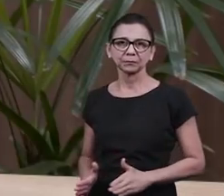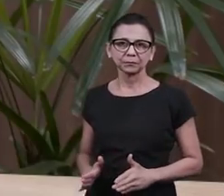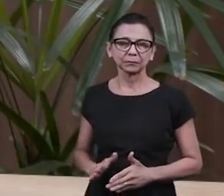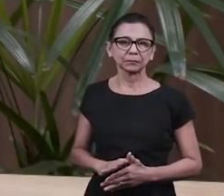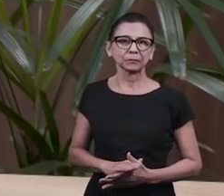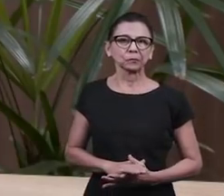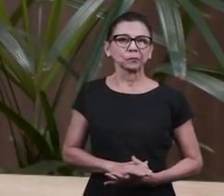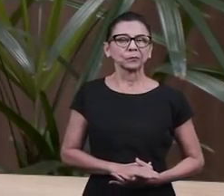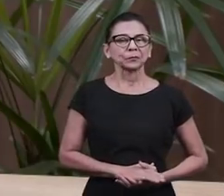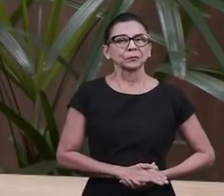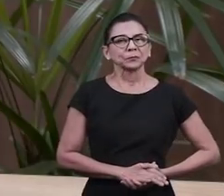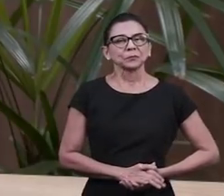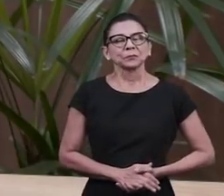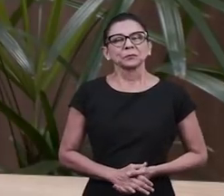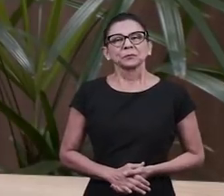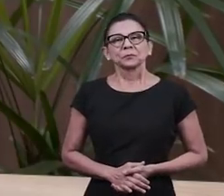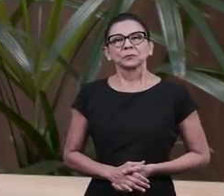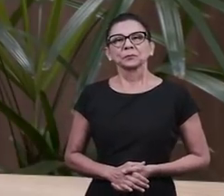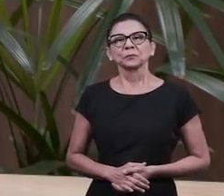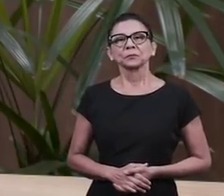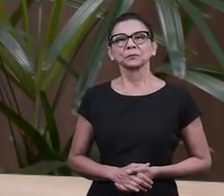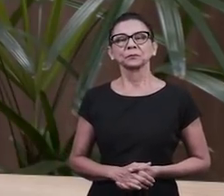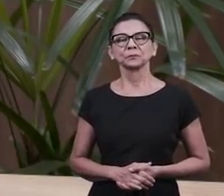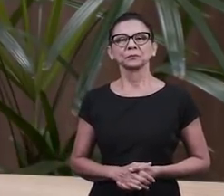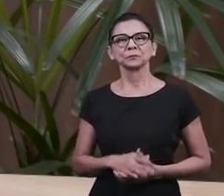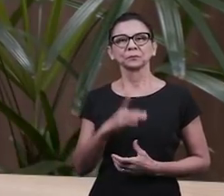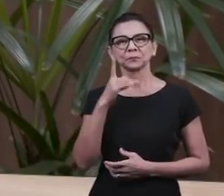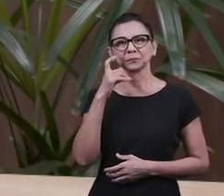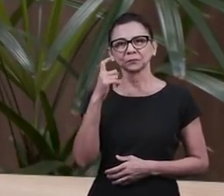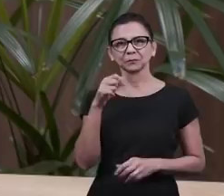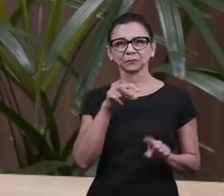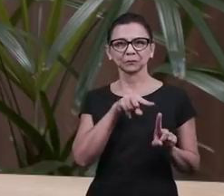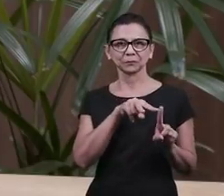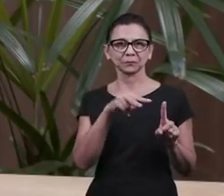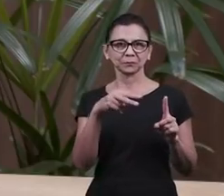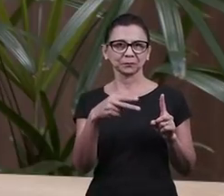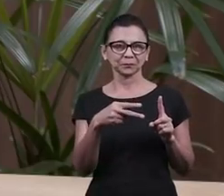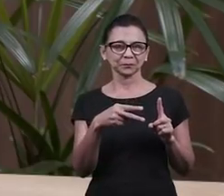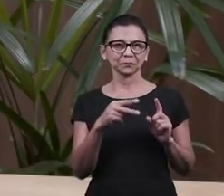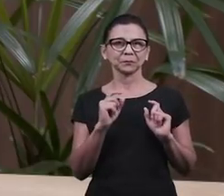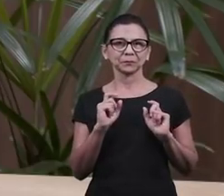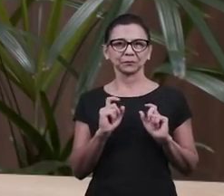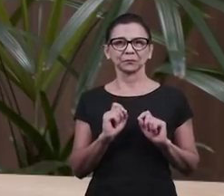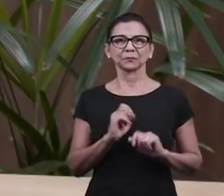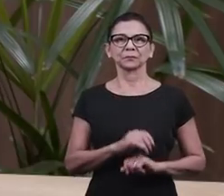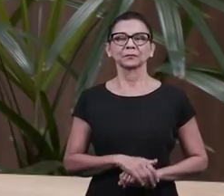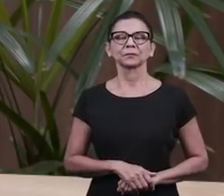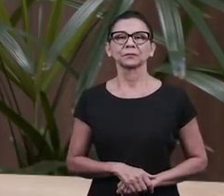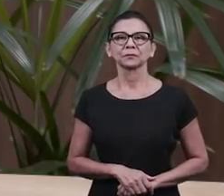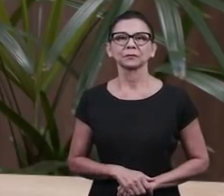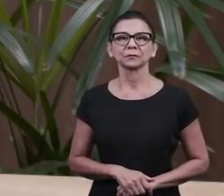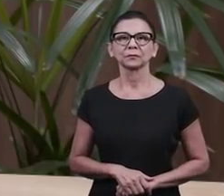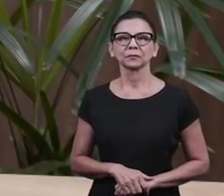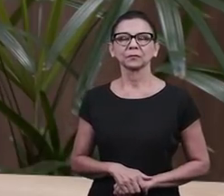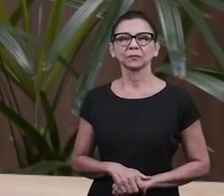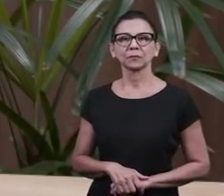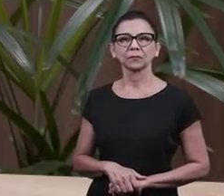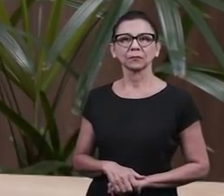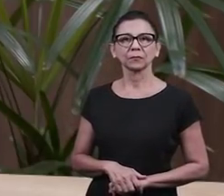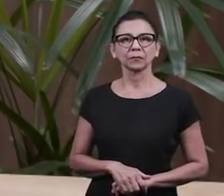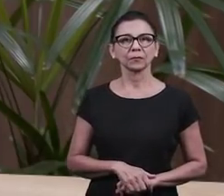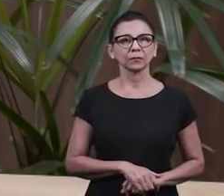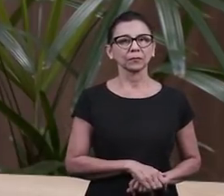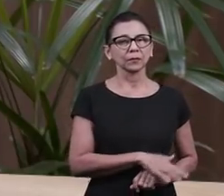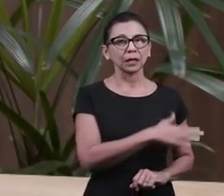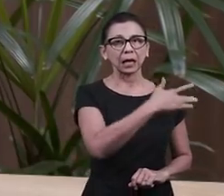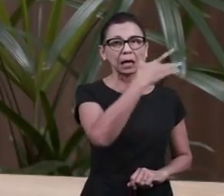um ponto ali interessante de Noé, de Ló, é que os homens foram tomados de uma cegueira tal que eles não conseguiam achar